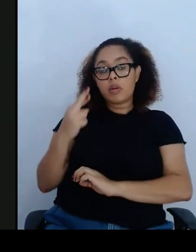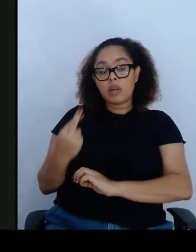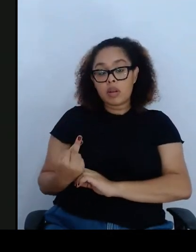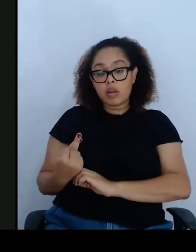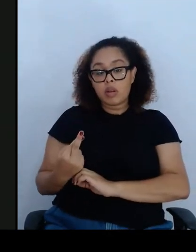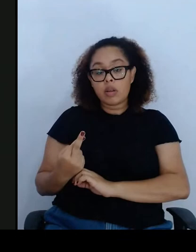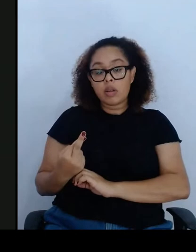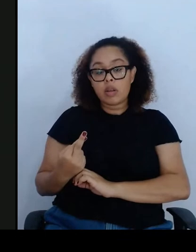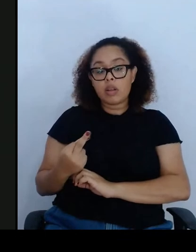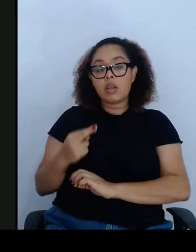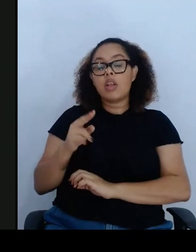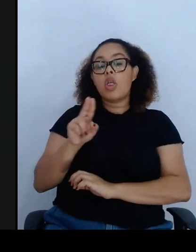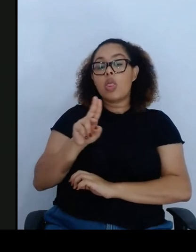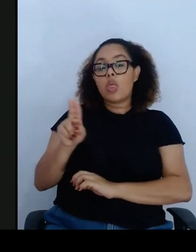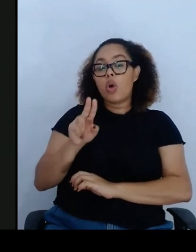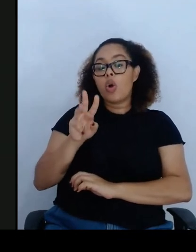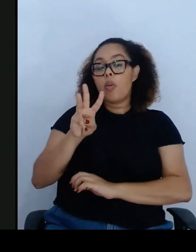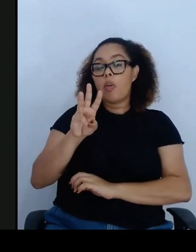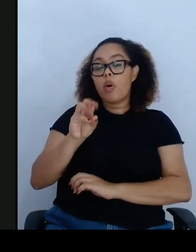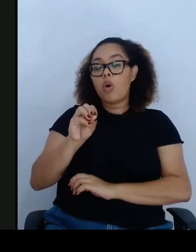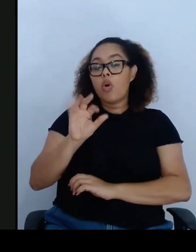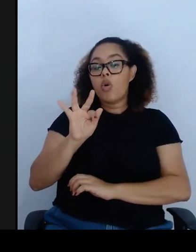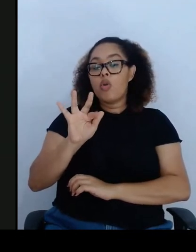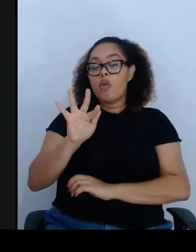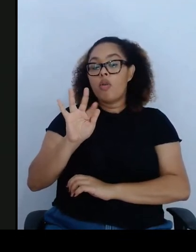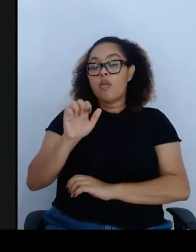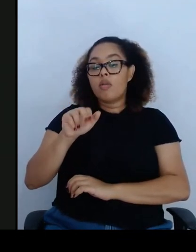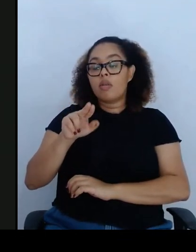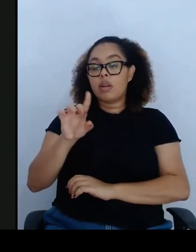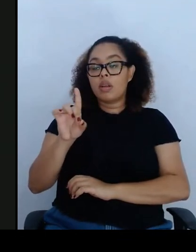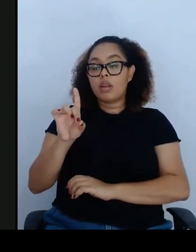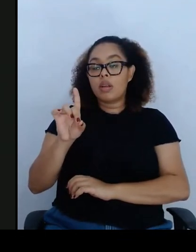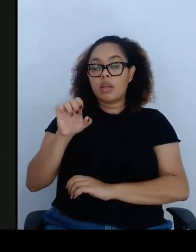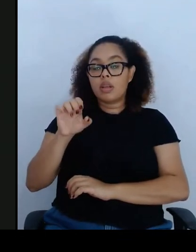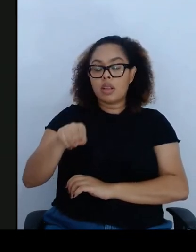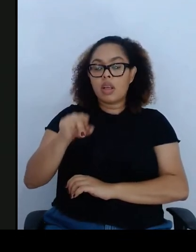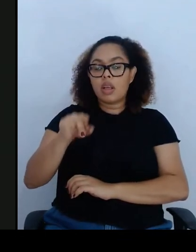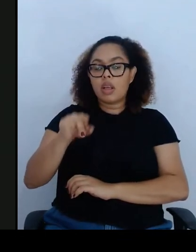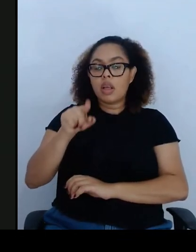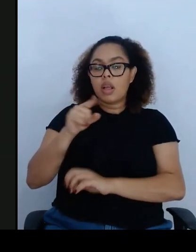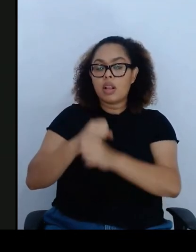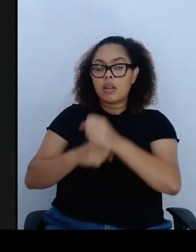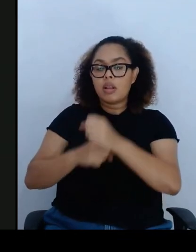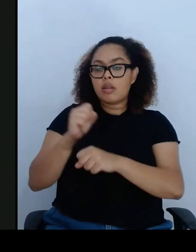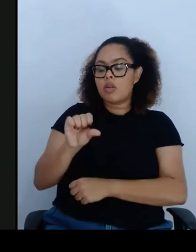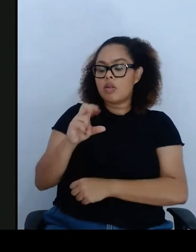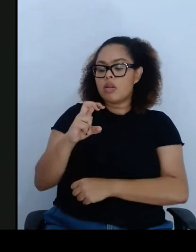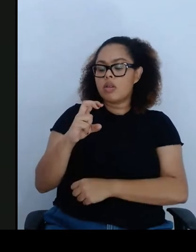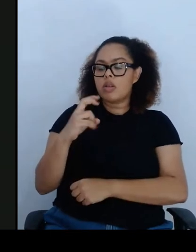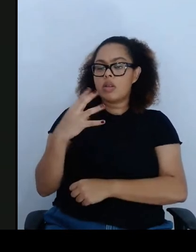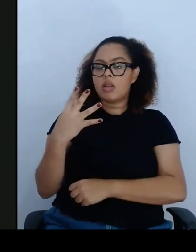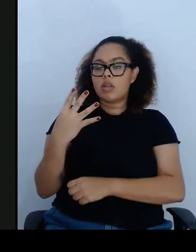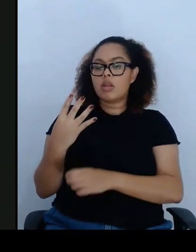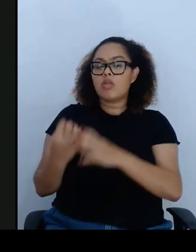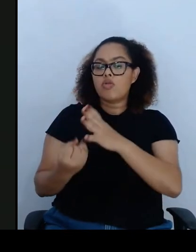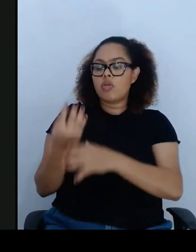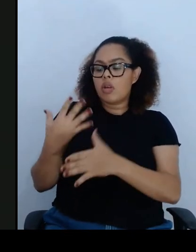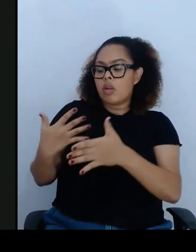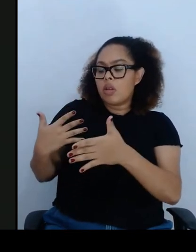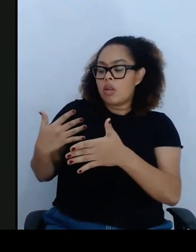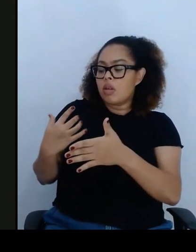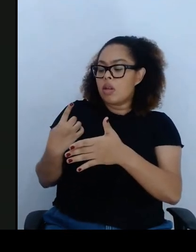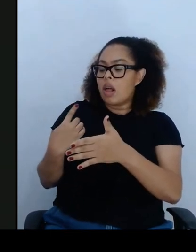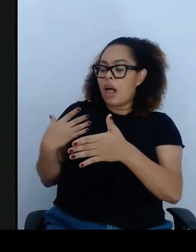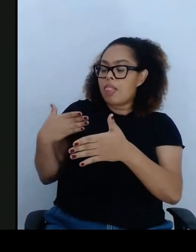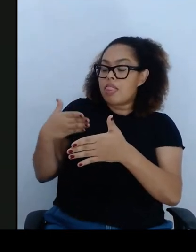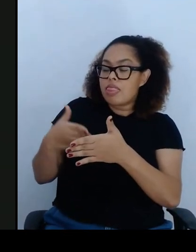ele foi criado em 1954 durou três anos de 54 a